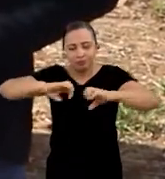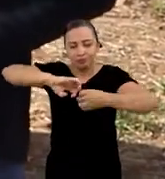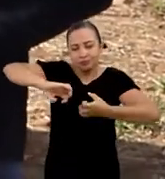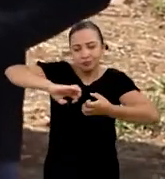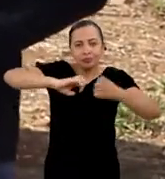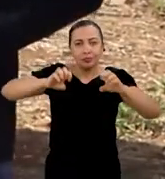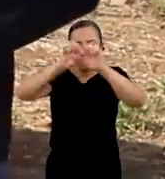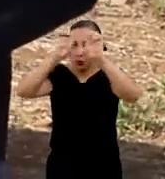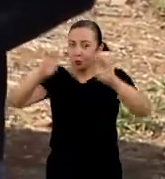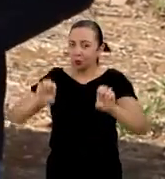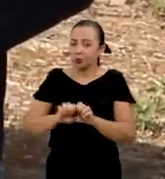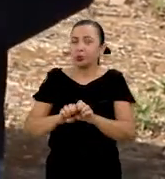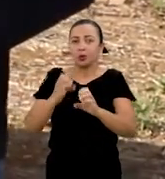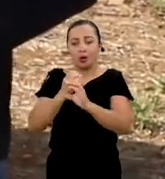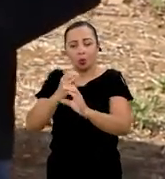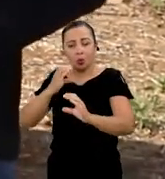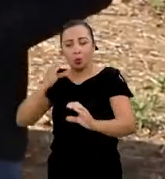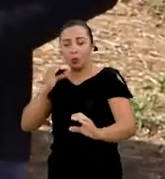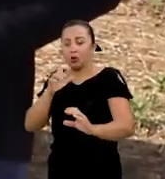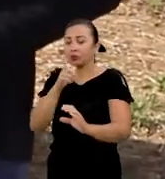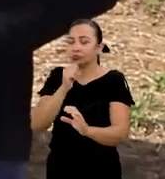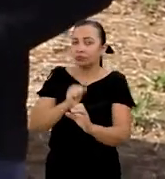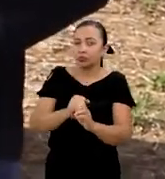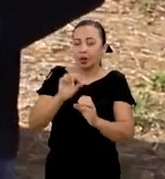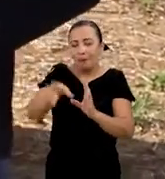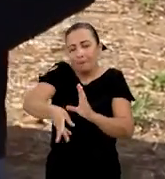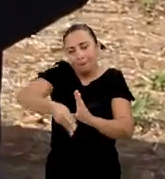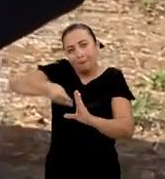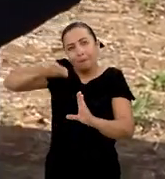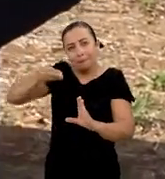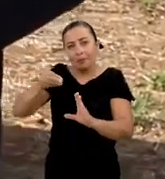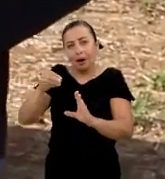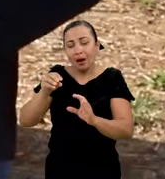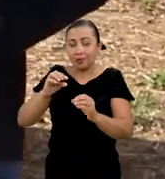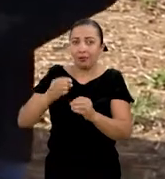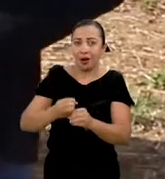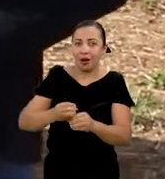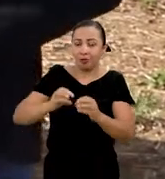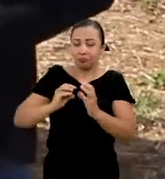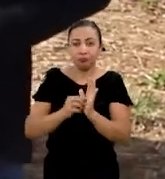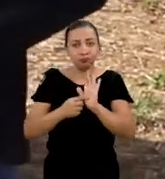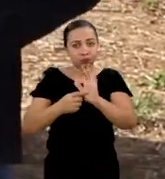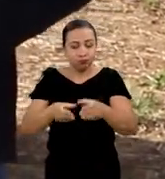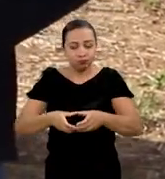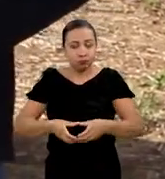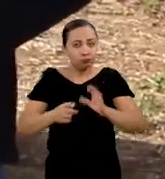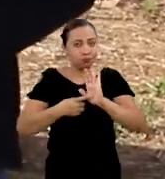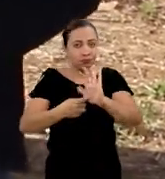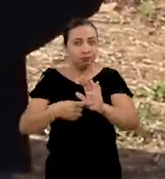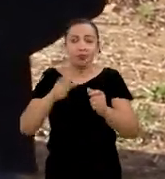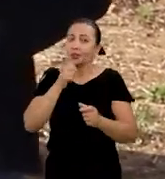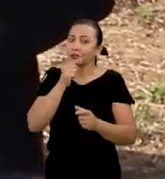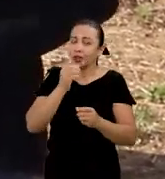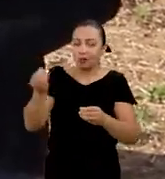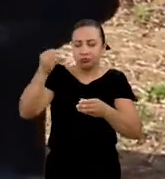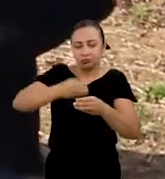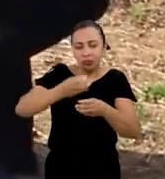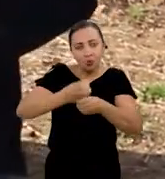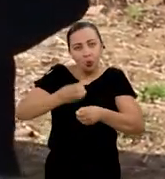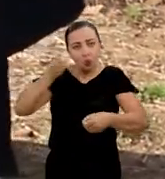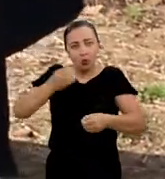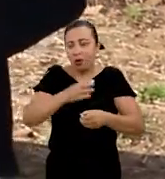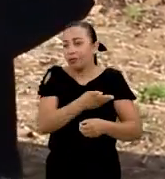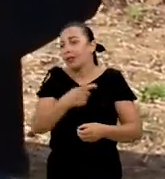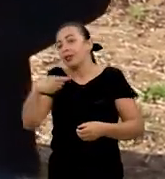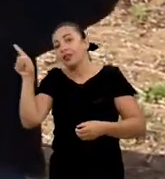aliás no funda e acoplamento da tubulação coletamos uma amostra de água e colocamos nesse tubo